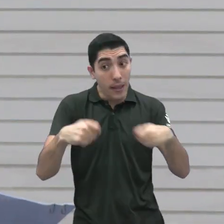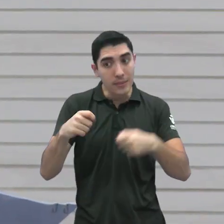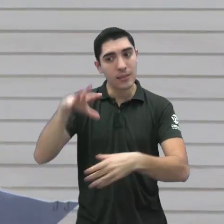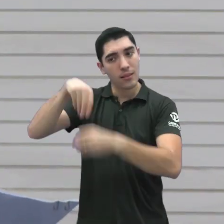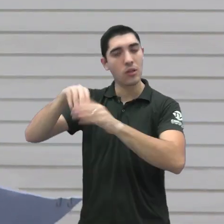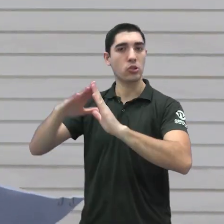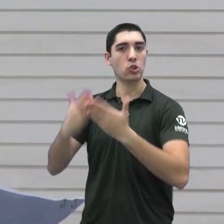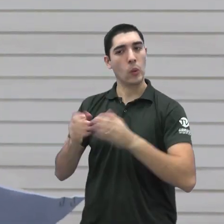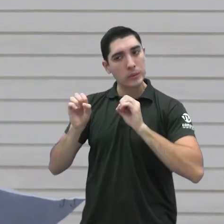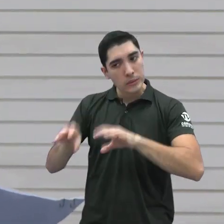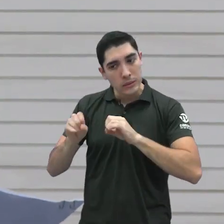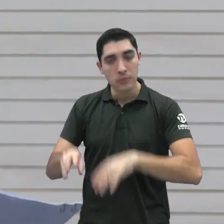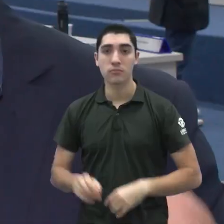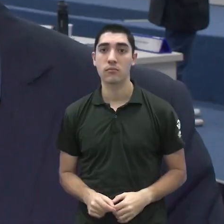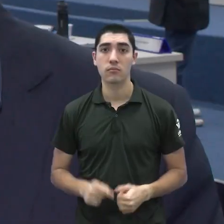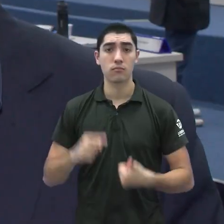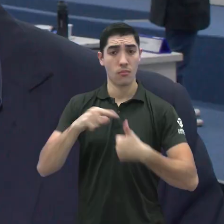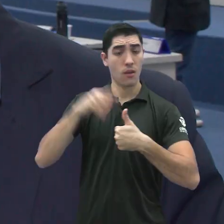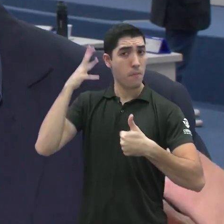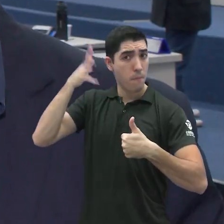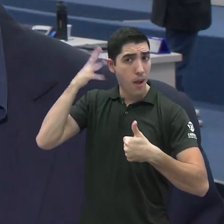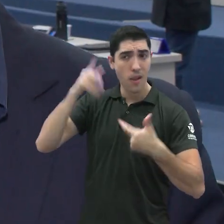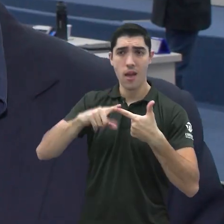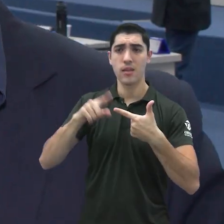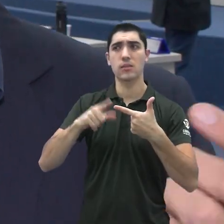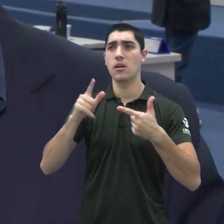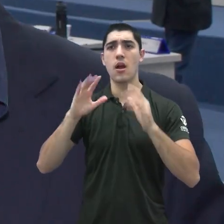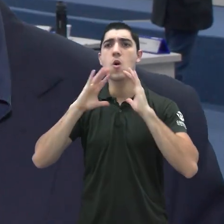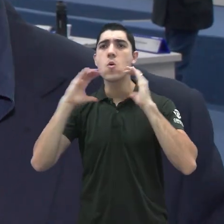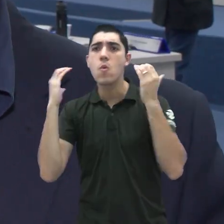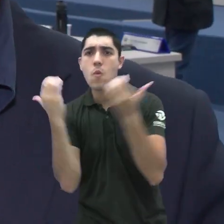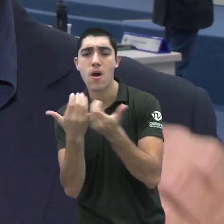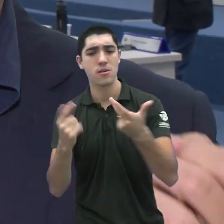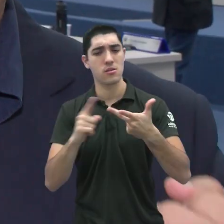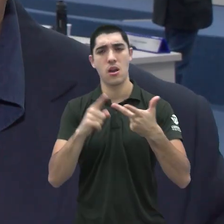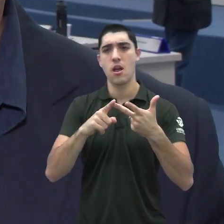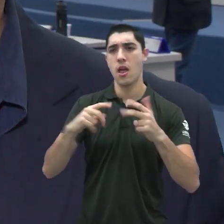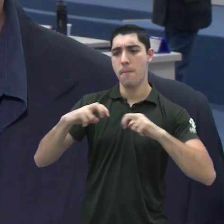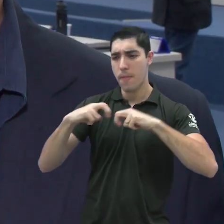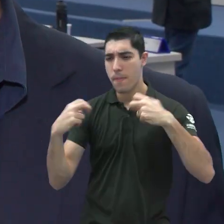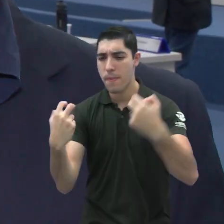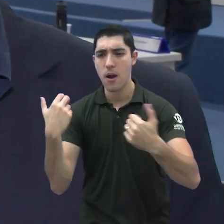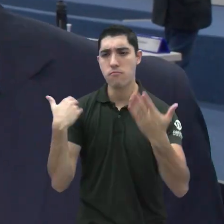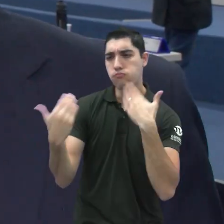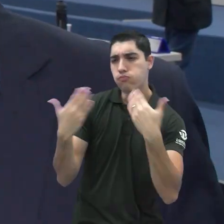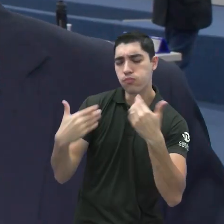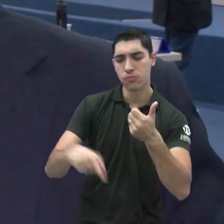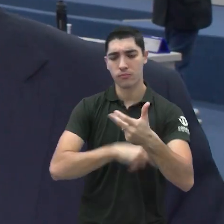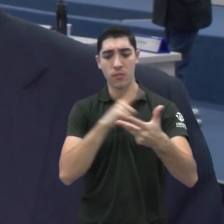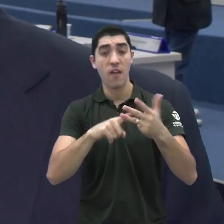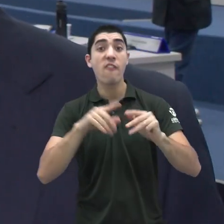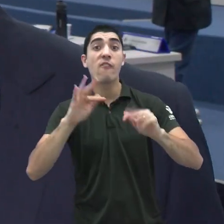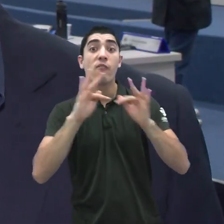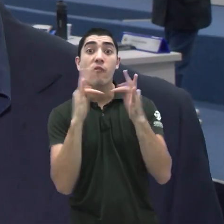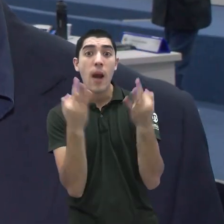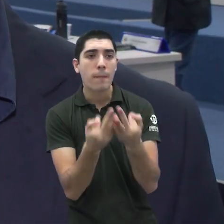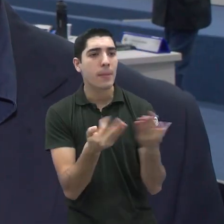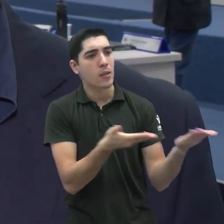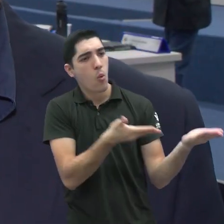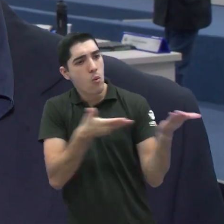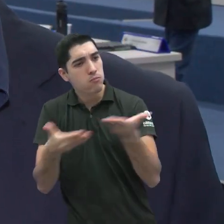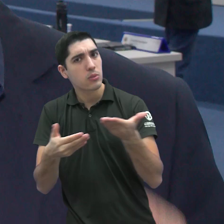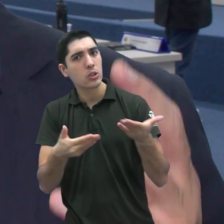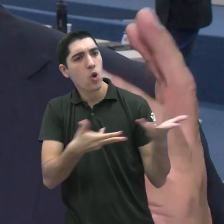para dentro das salas de aula. Palestras, fóruns, simpósios, rodas de conversa, atrair a família para o